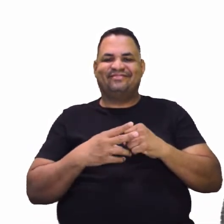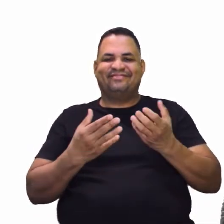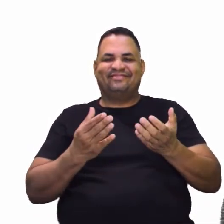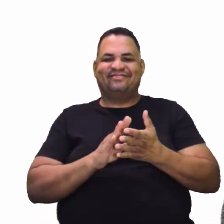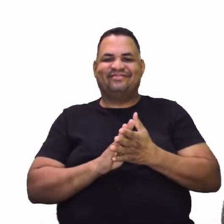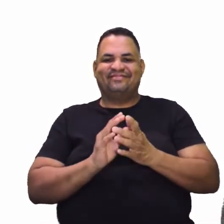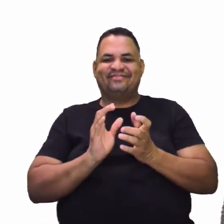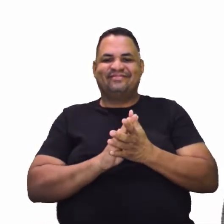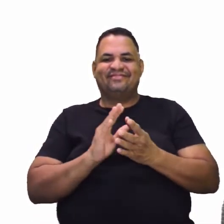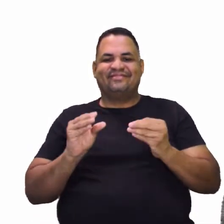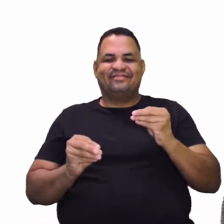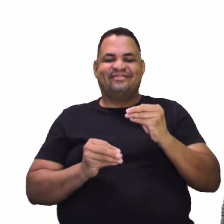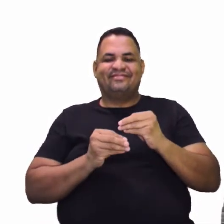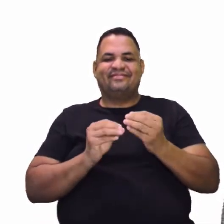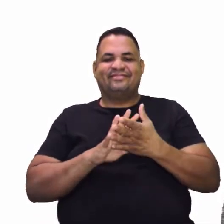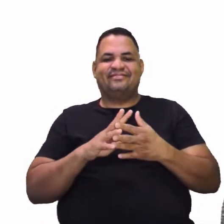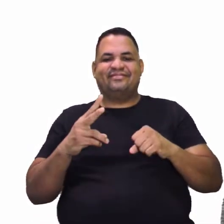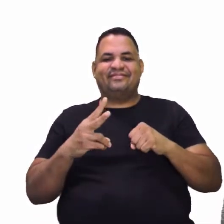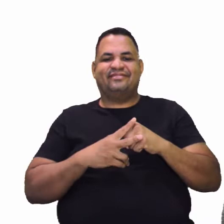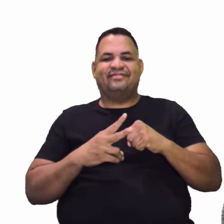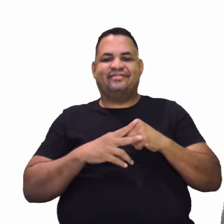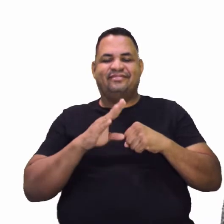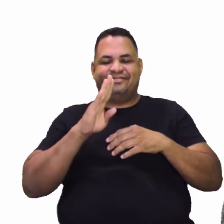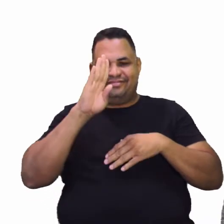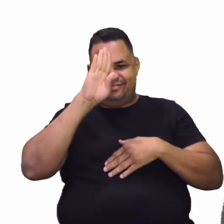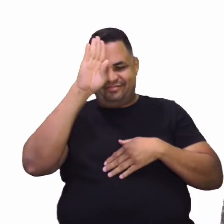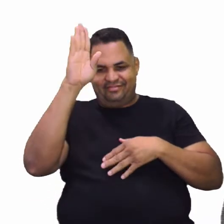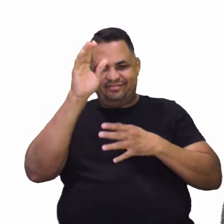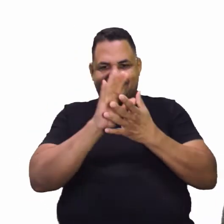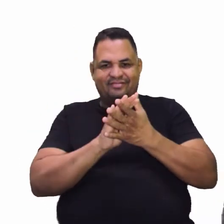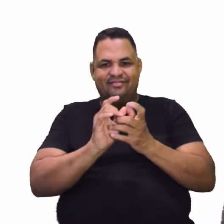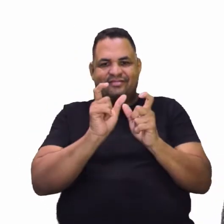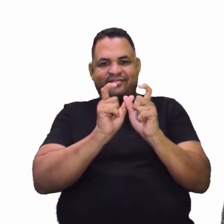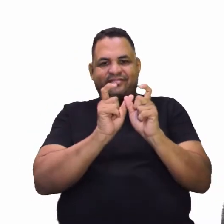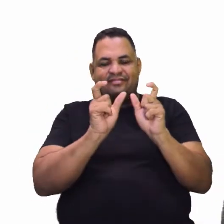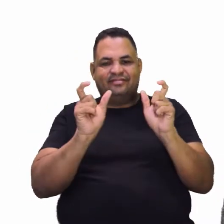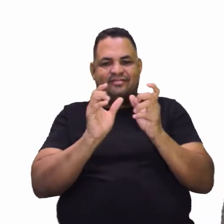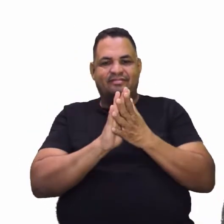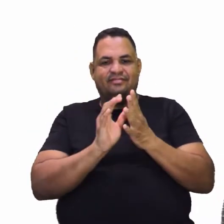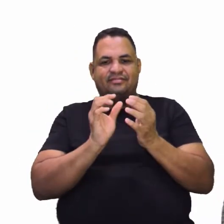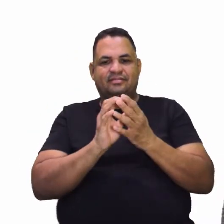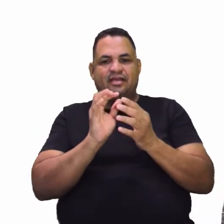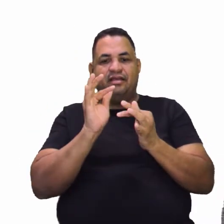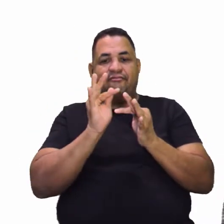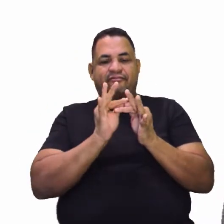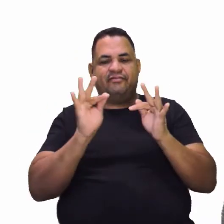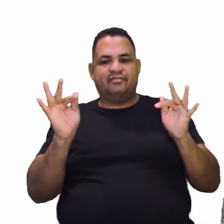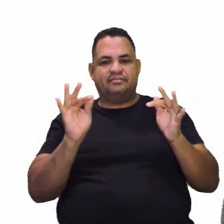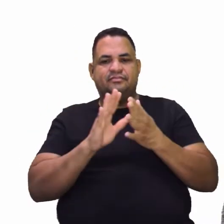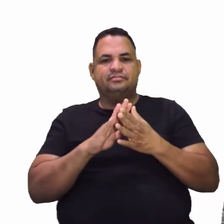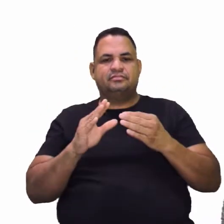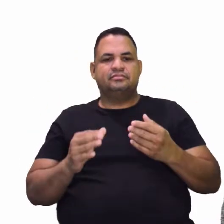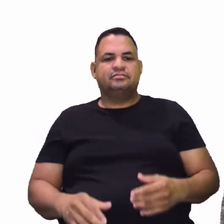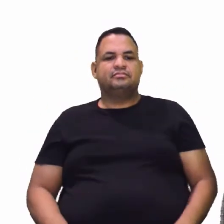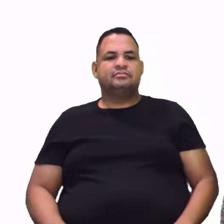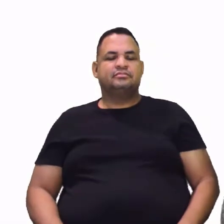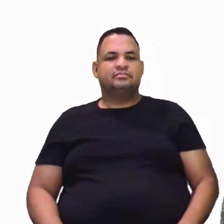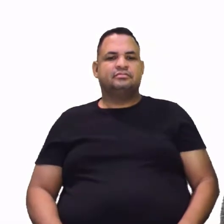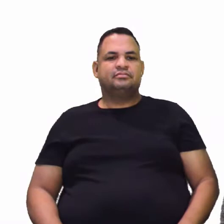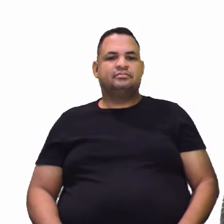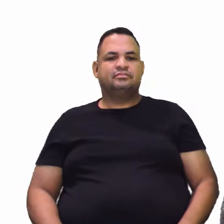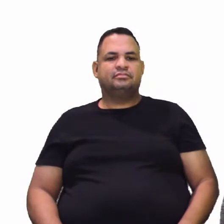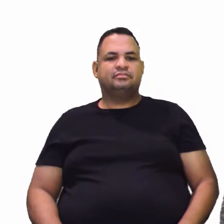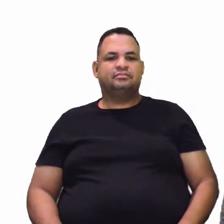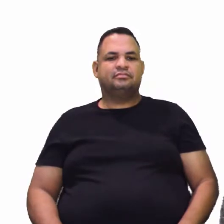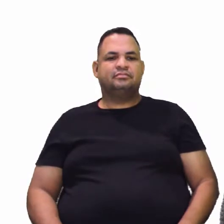auxiliar, sujeito, verbo principal da oração e complementos. Beleza? So,